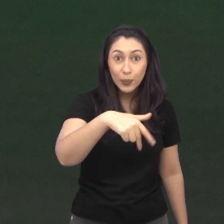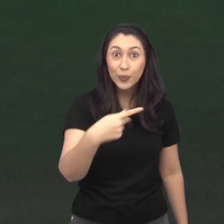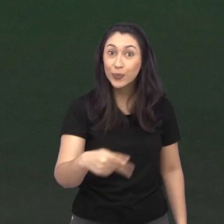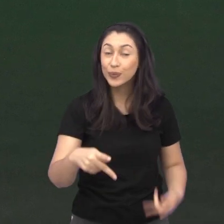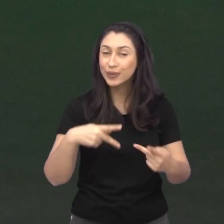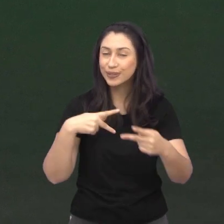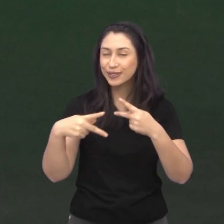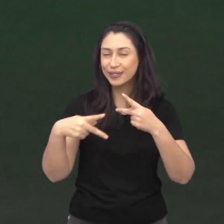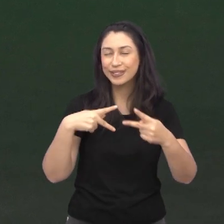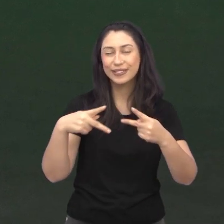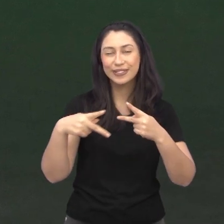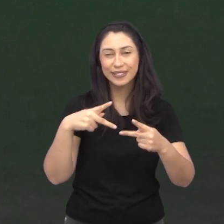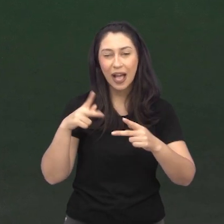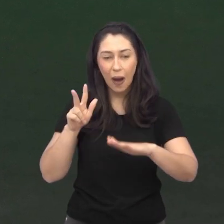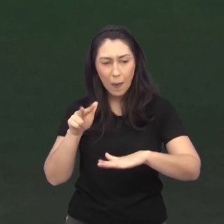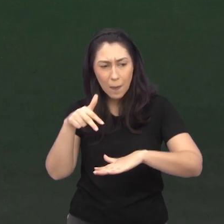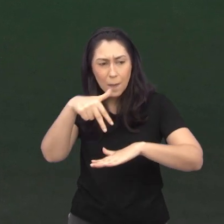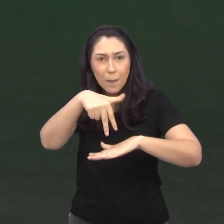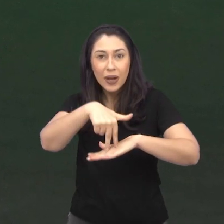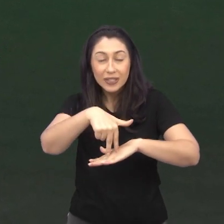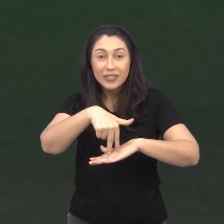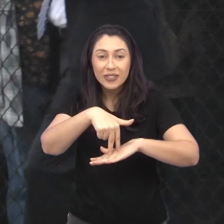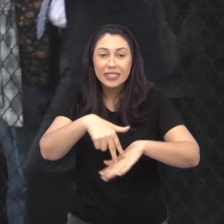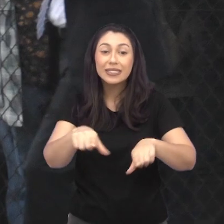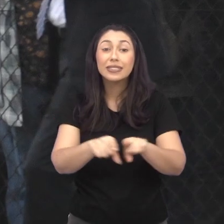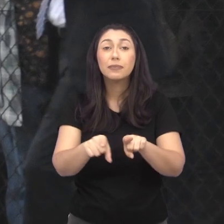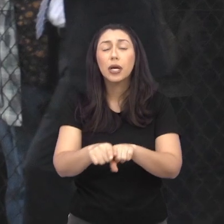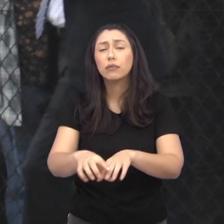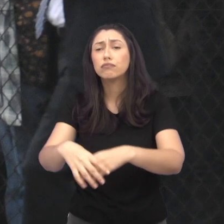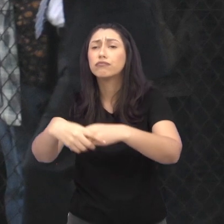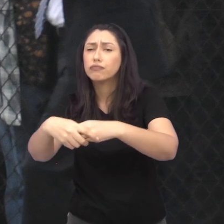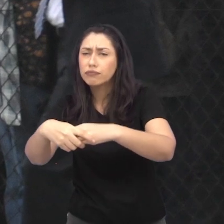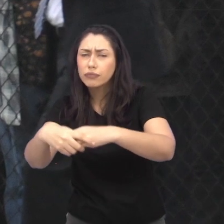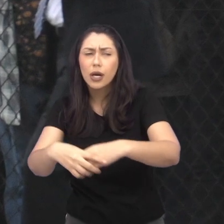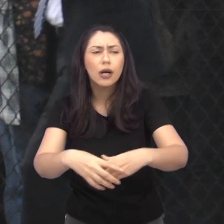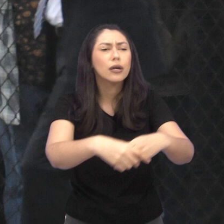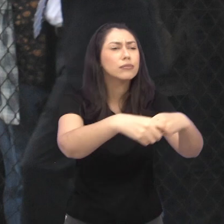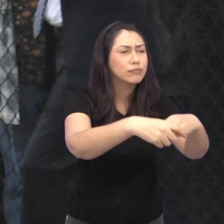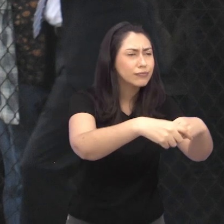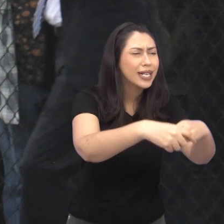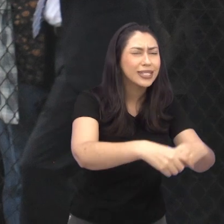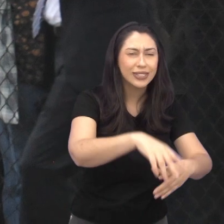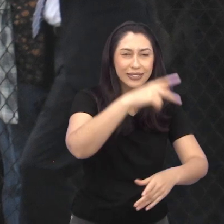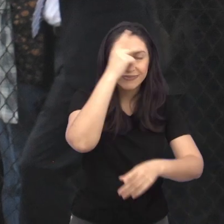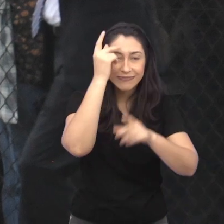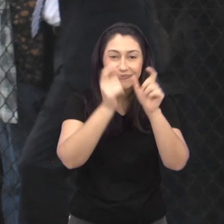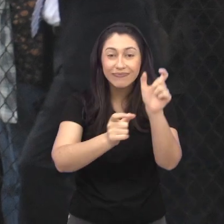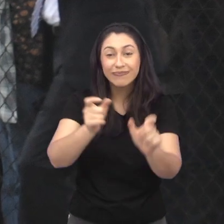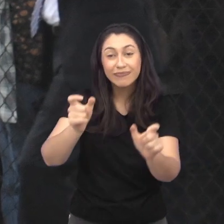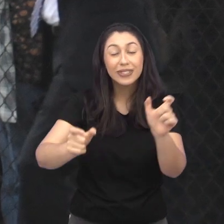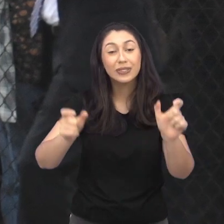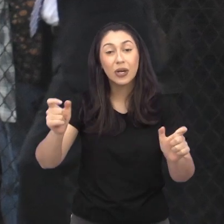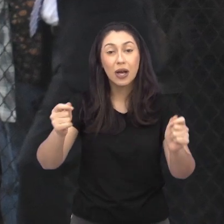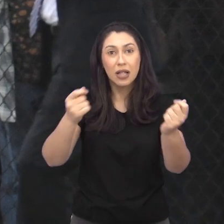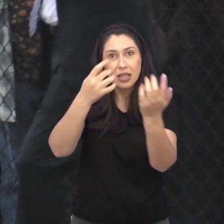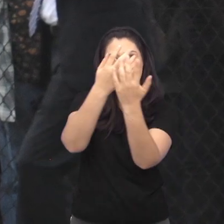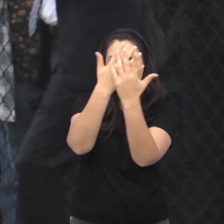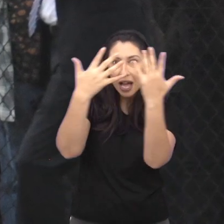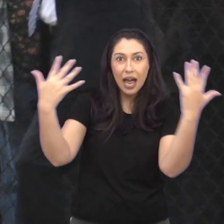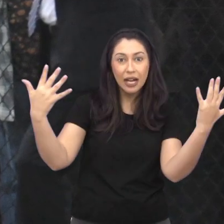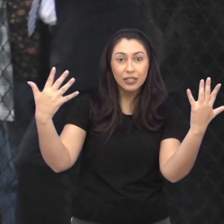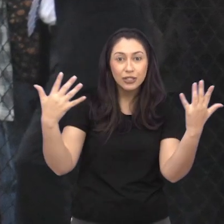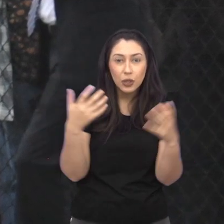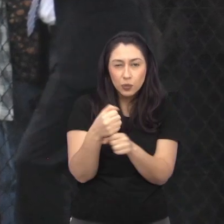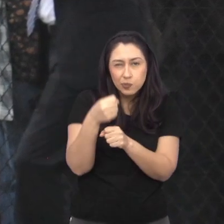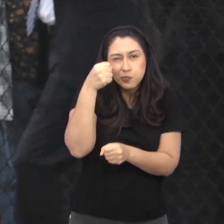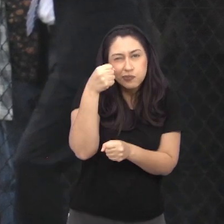né, na cidade, né? Pisou no solo joseense e cumprimentou também algumas pessoas que estavam lá na grade, esperando, inclusive na grade e